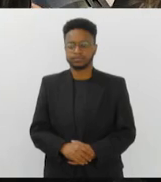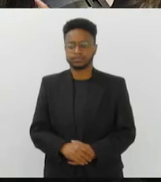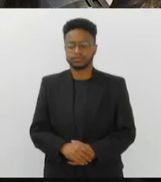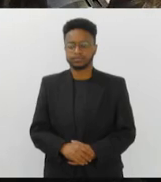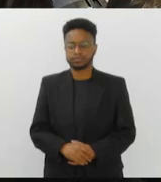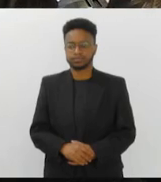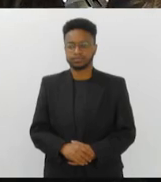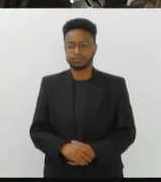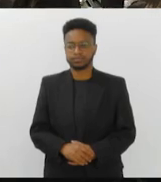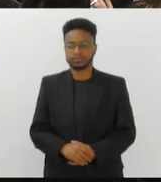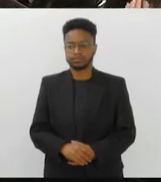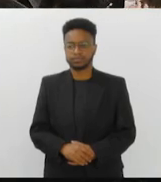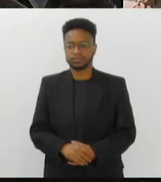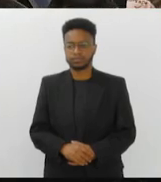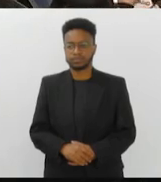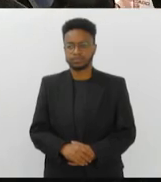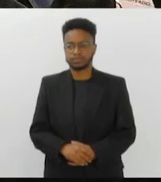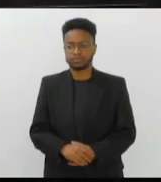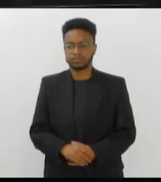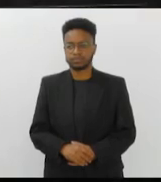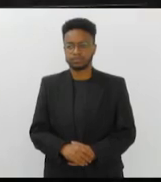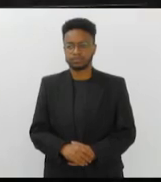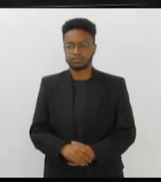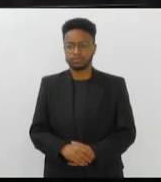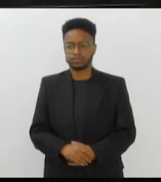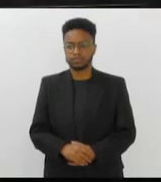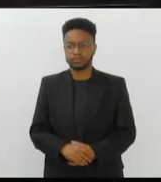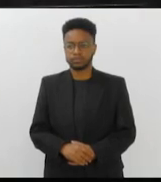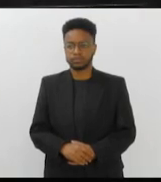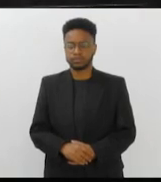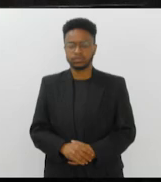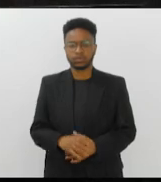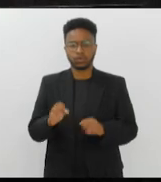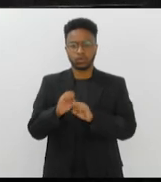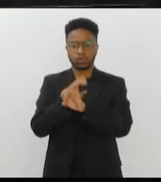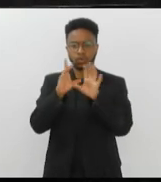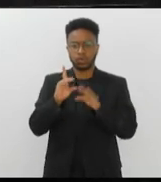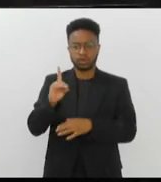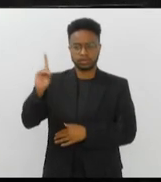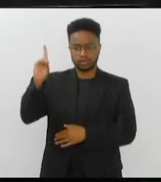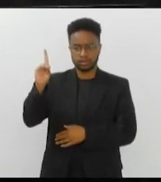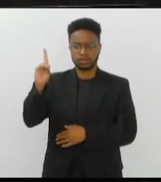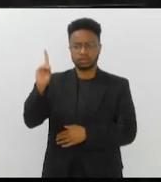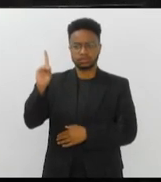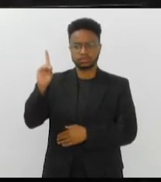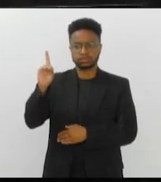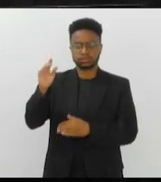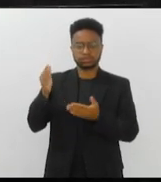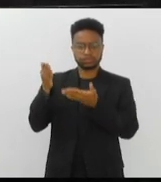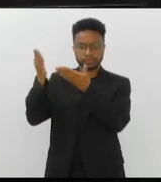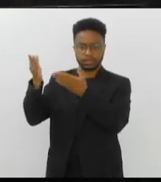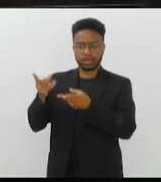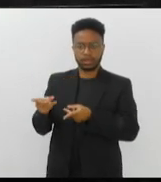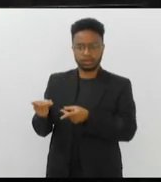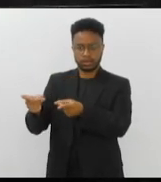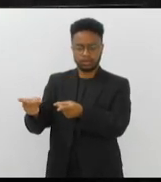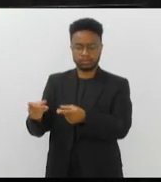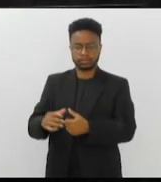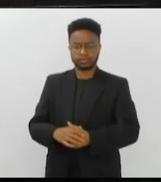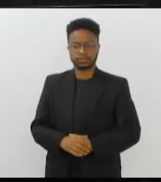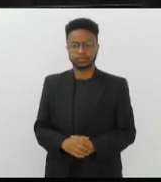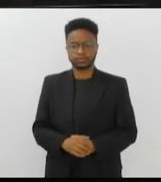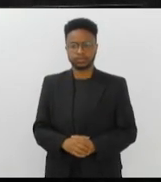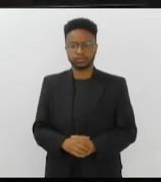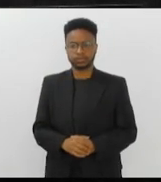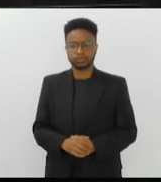Porque dele, por ele e para ele são todas as coisas. Glória a Deus para ele eternamente.